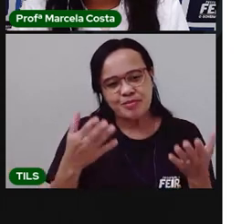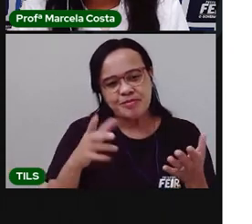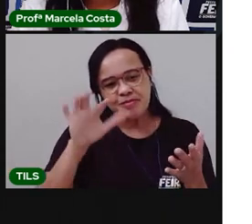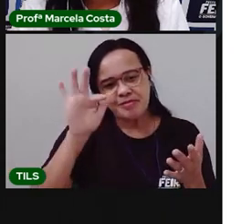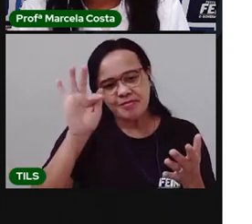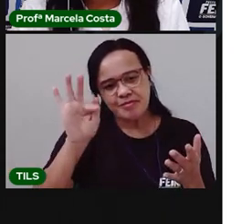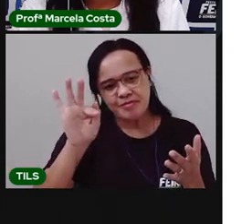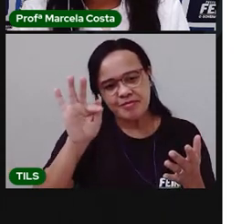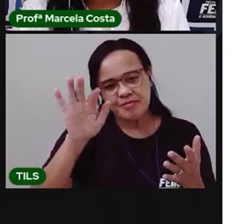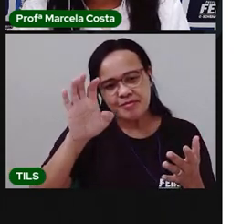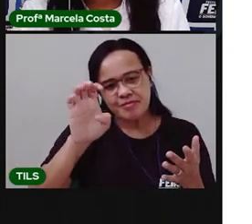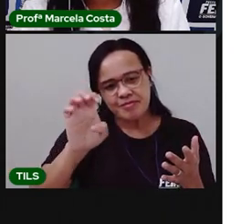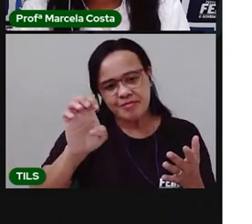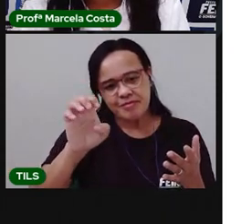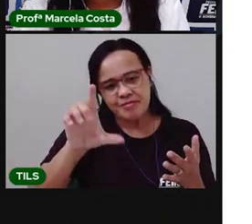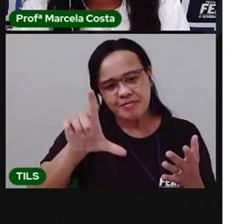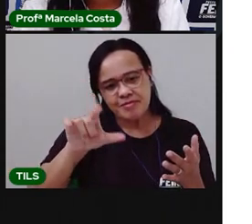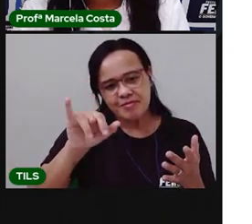Feliz.